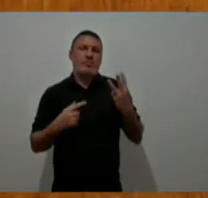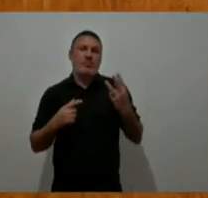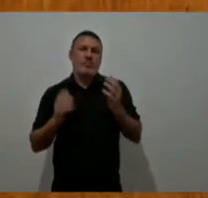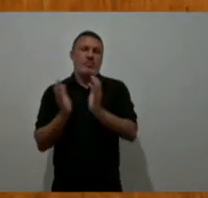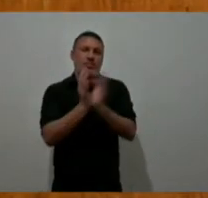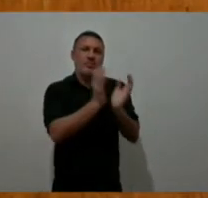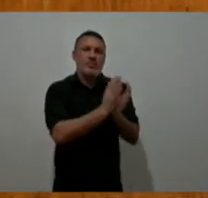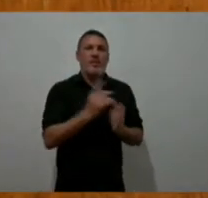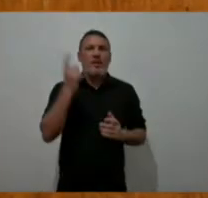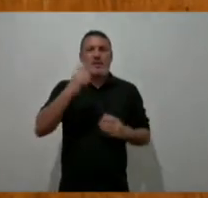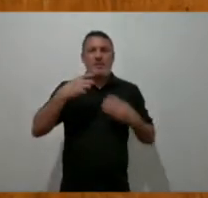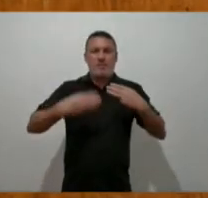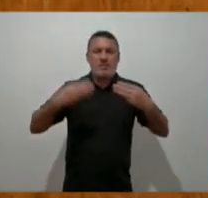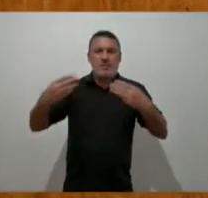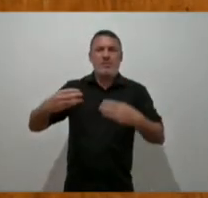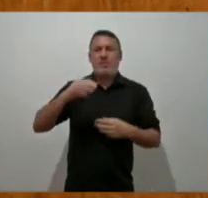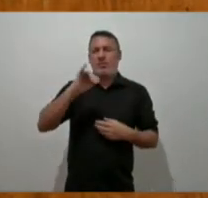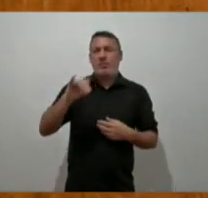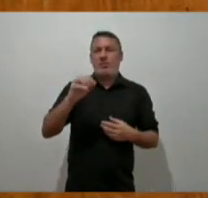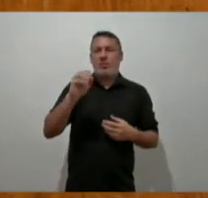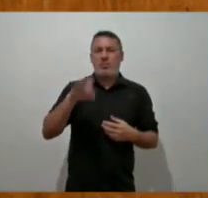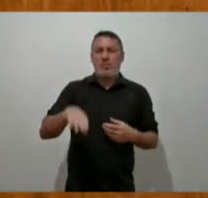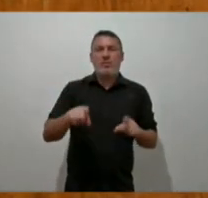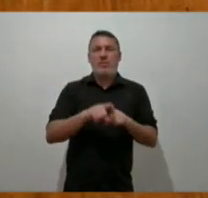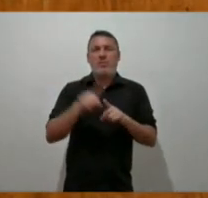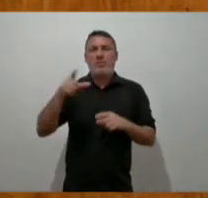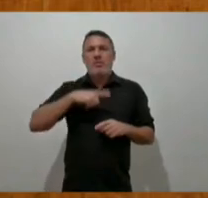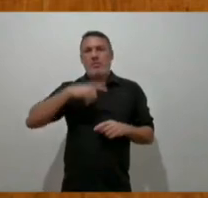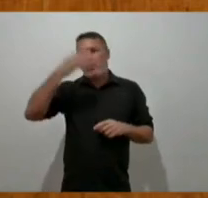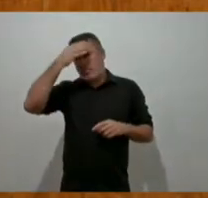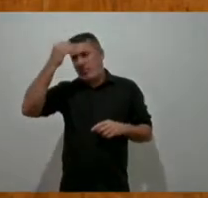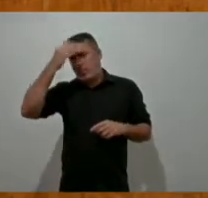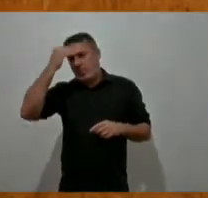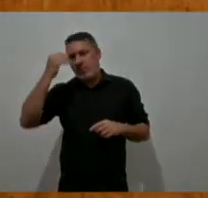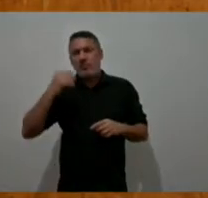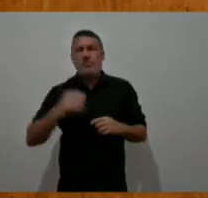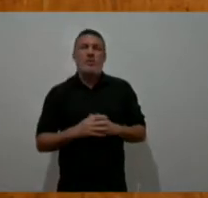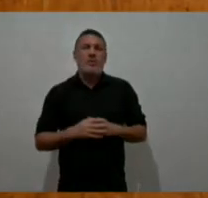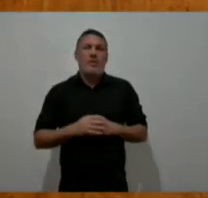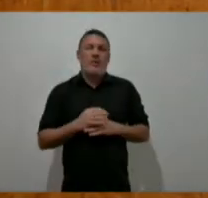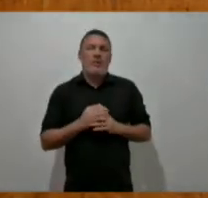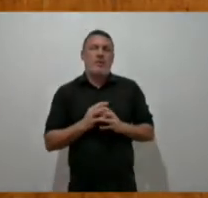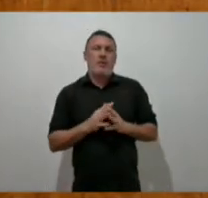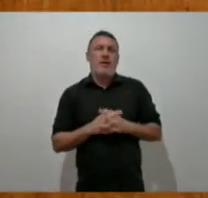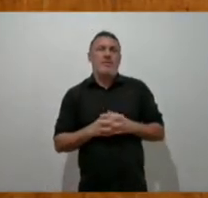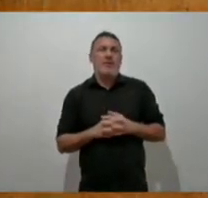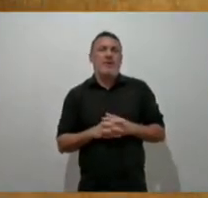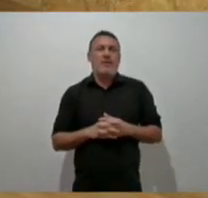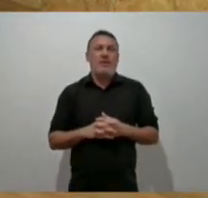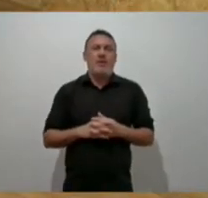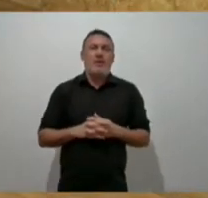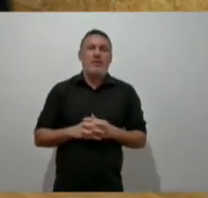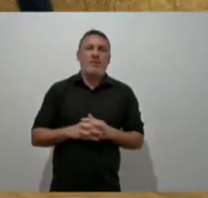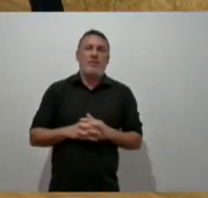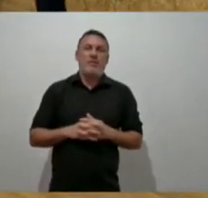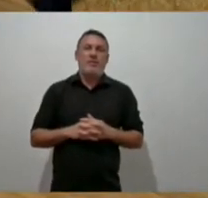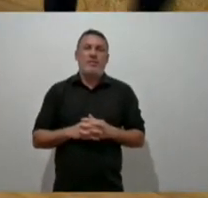aqui para uma breve fala Peter Tilch, da APX Invest BTG+. Peter.